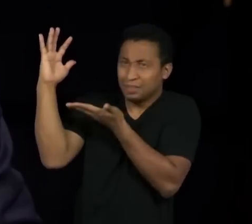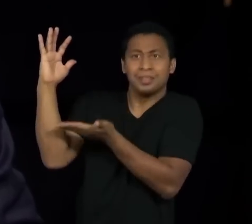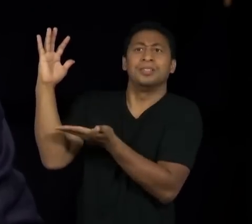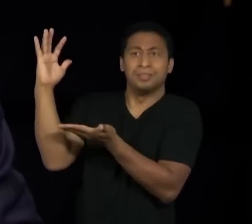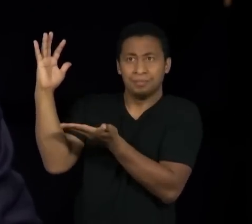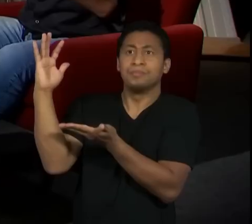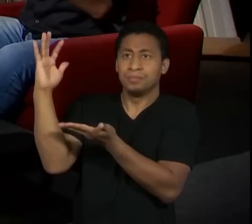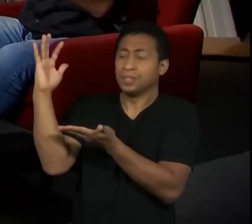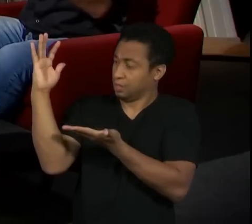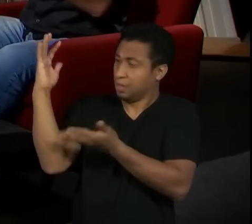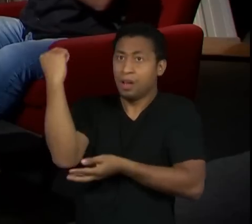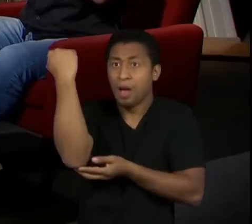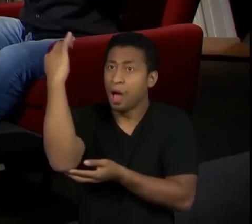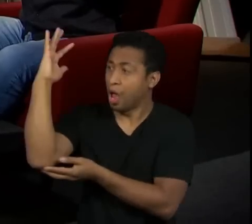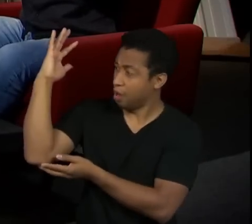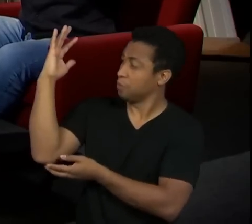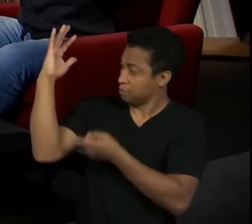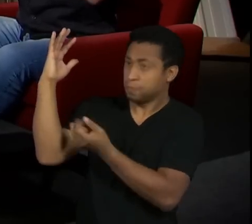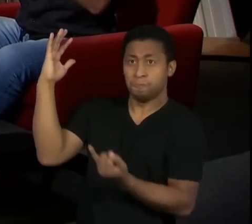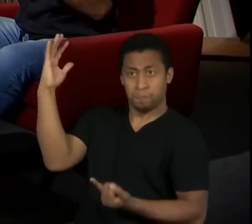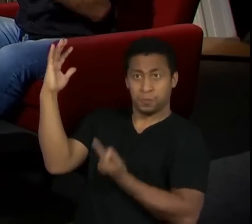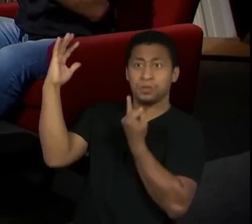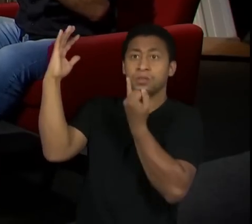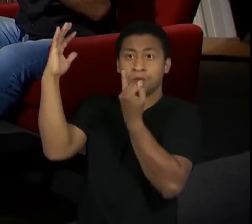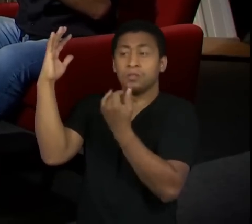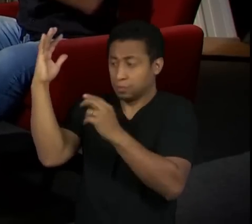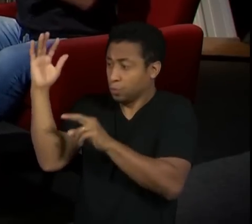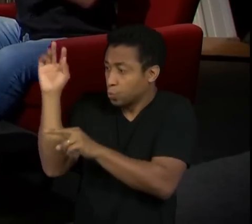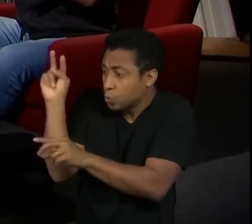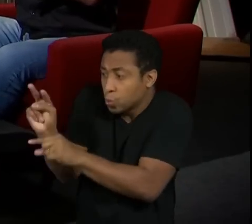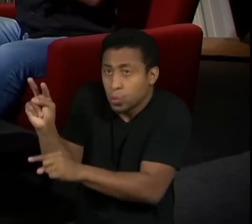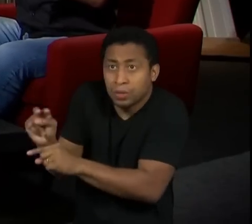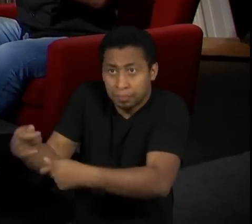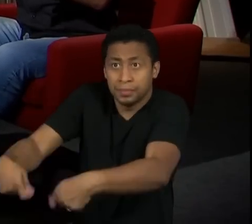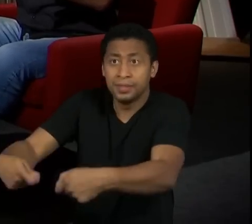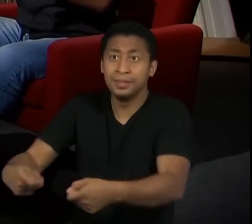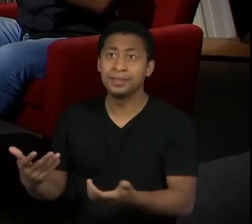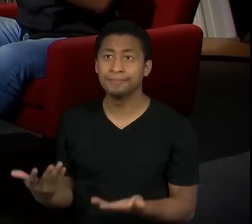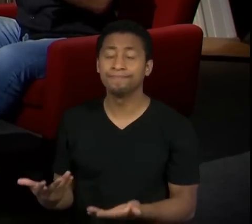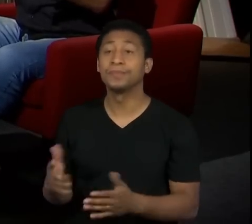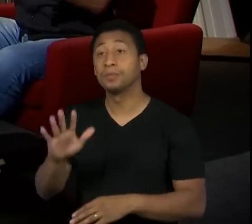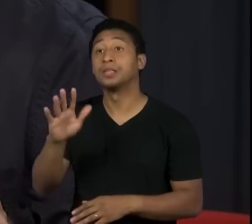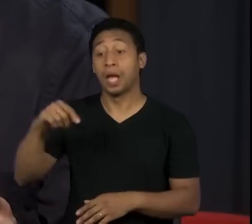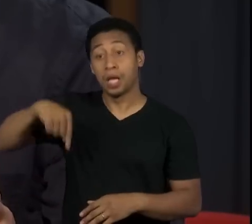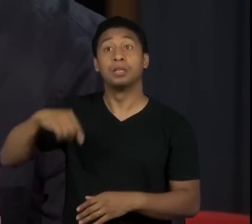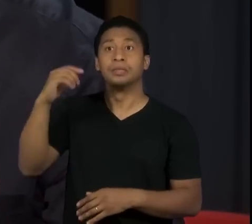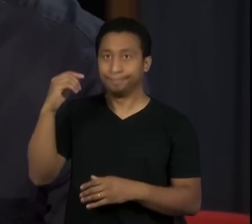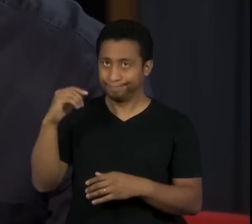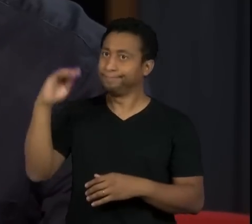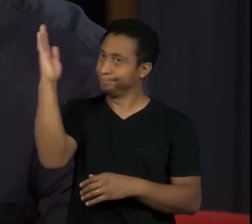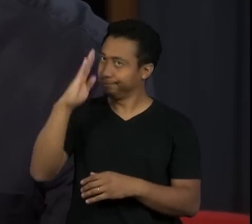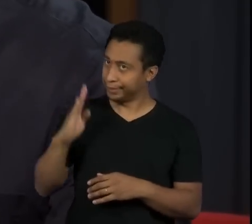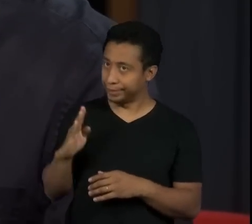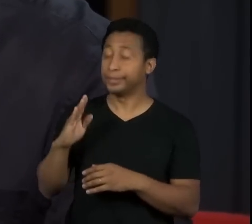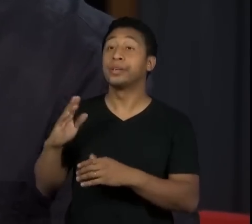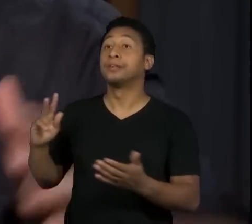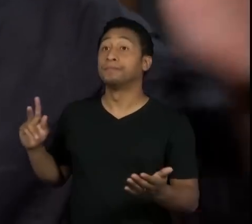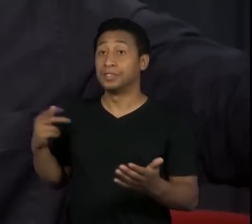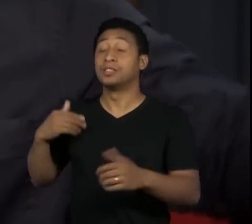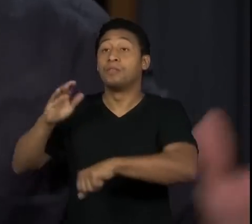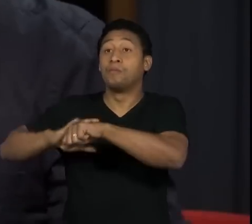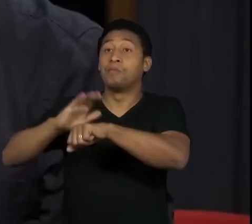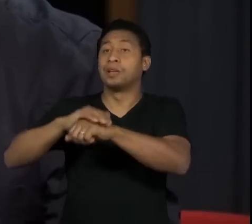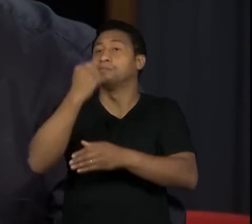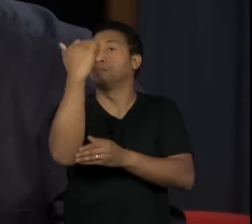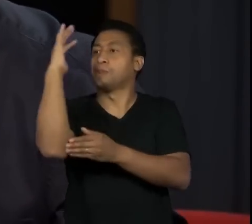a terra, ela é toda entrelaçada. E uma coisa que você puxa aqui, literalmente, o bater de uma